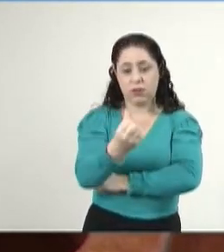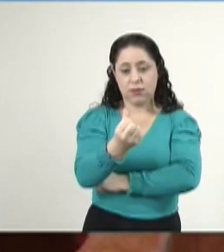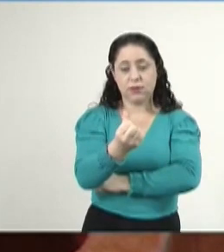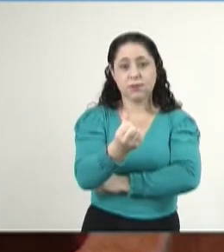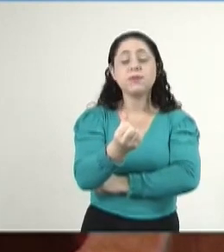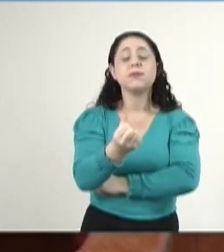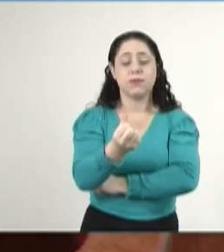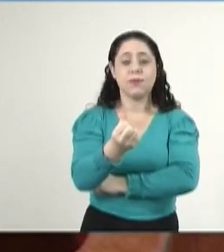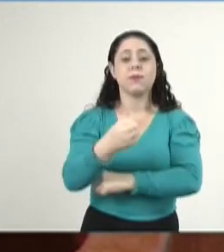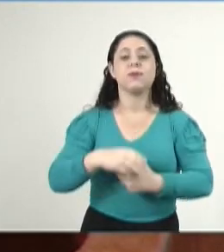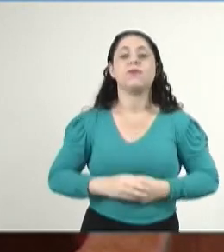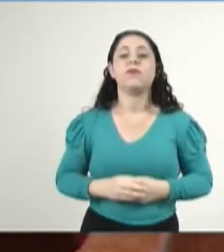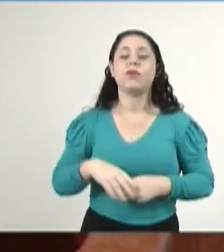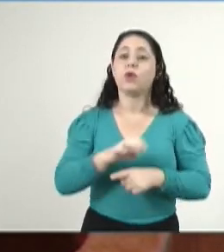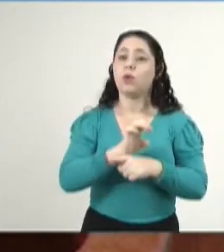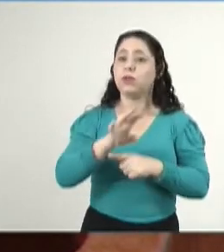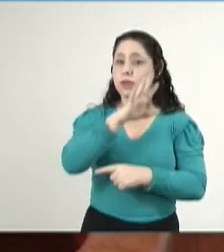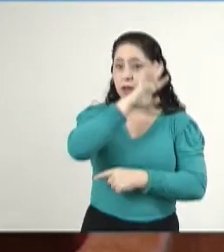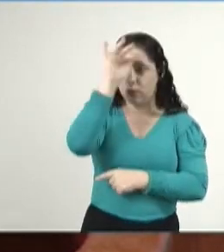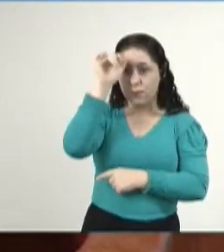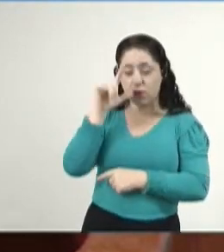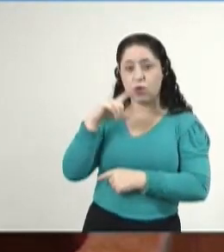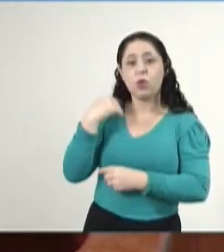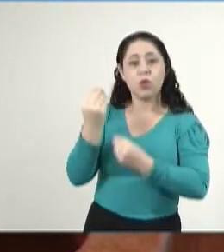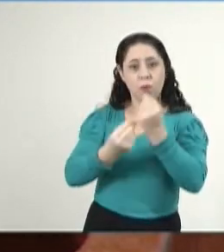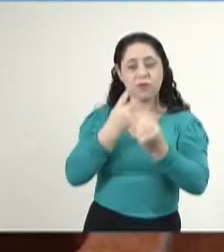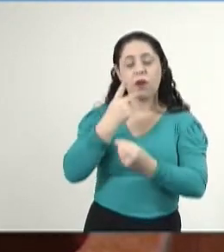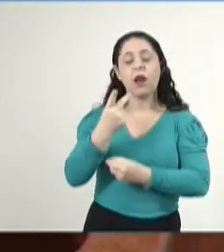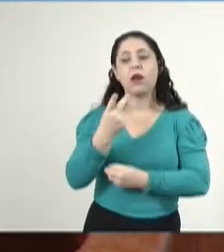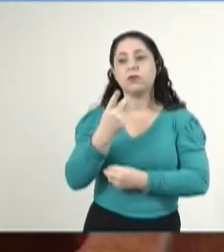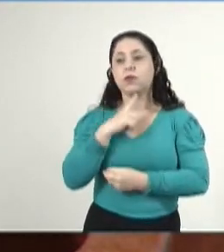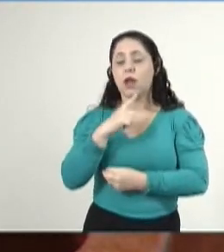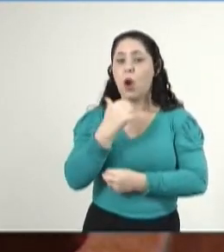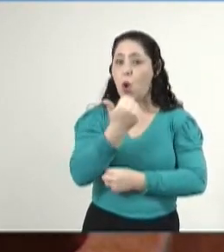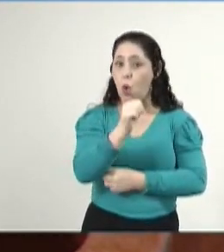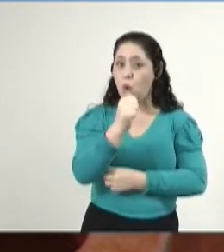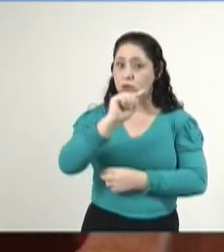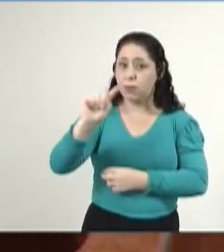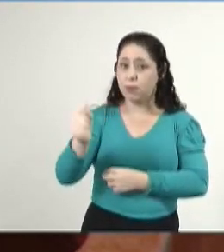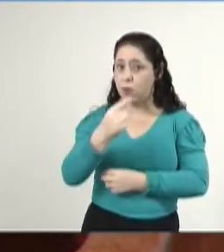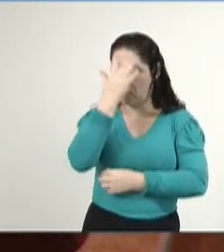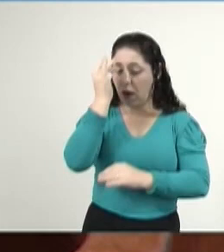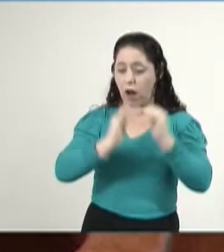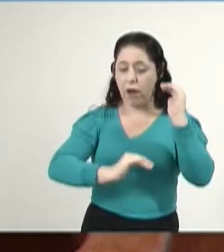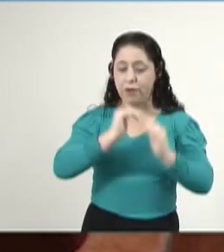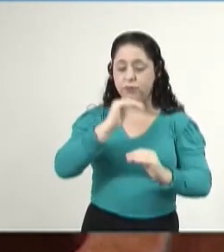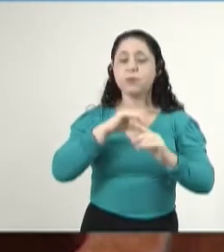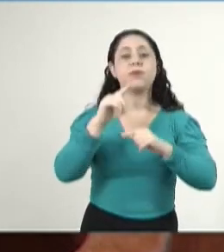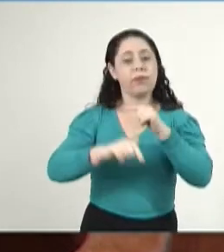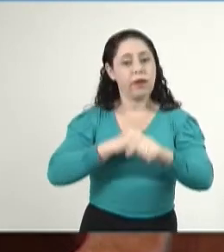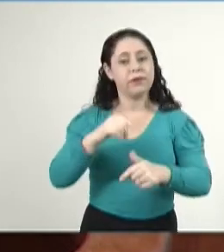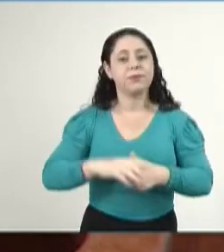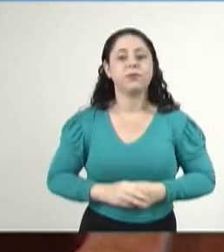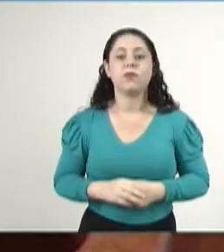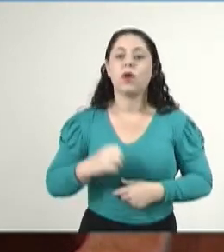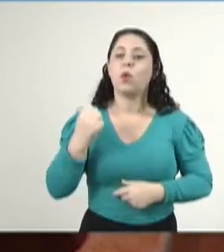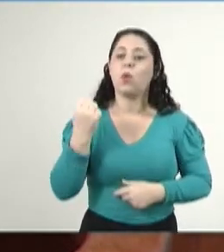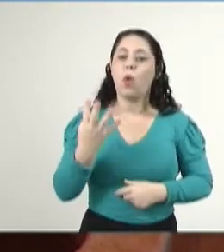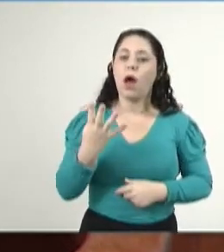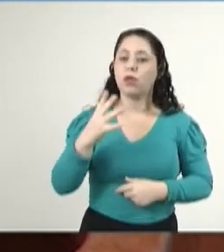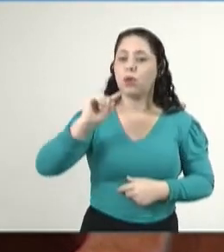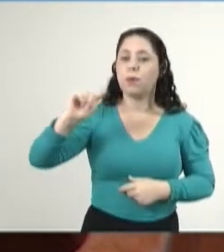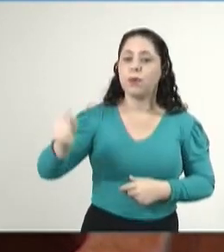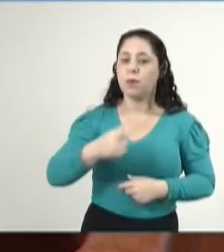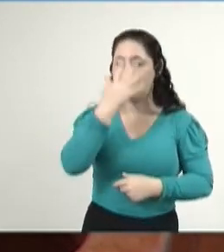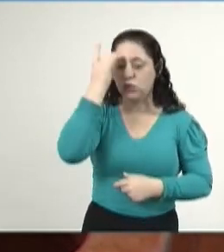1876. O Estado de Mato Grosso do Sul, como eu disse, tem 11 mil trabalhadores nesta função e 4 mil coletores